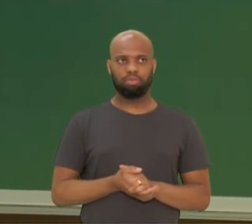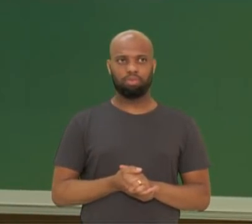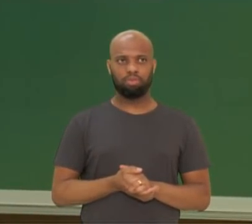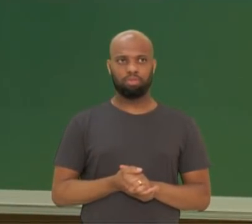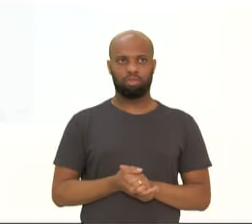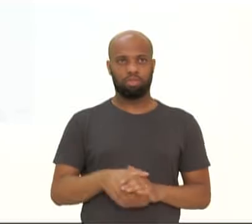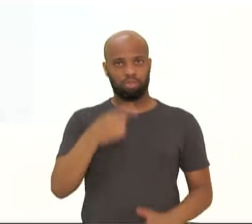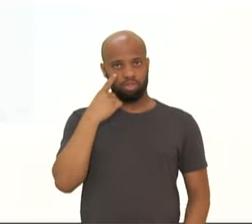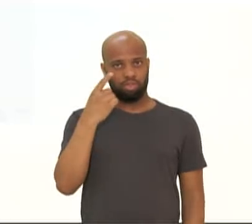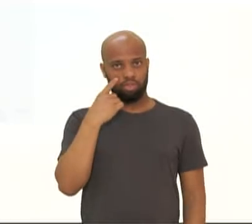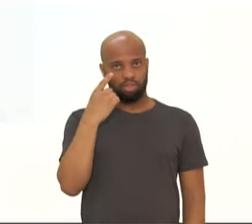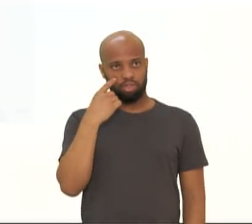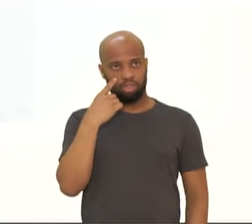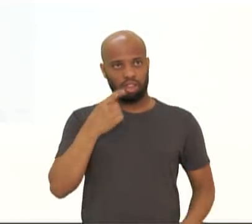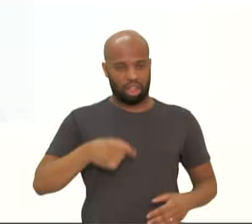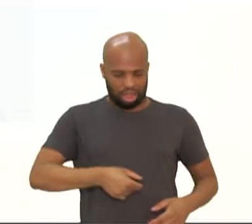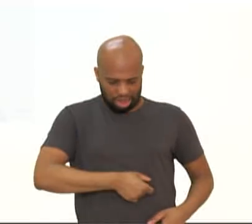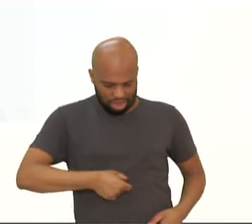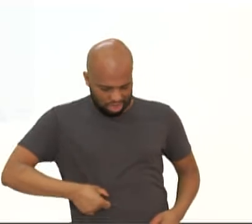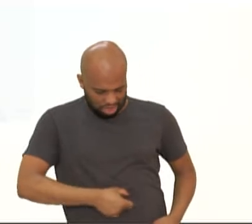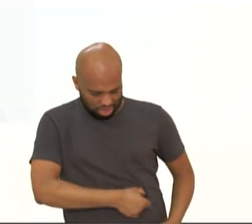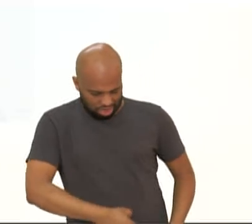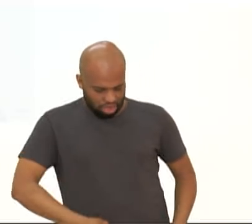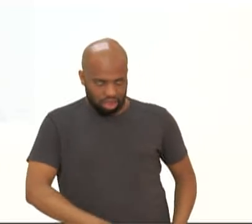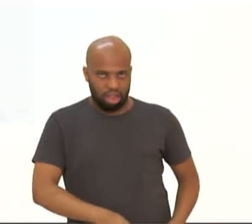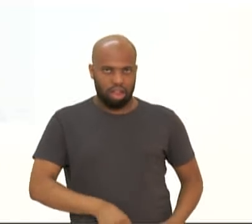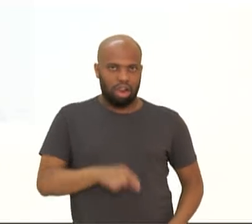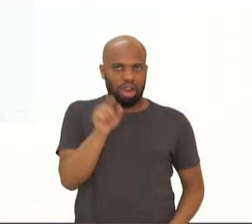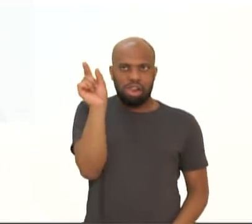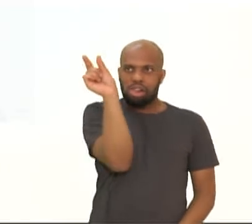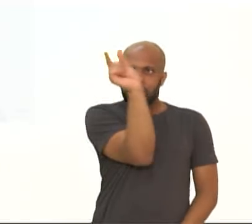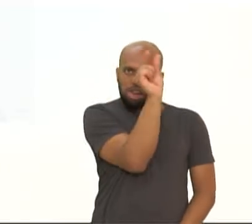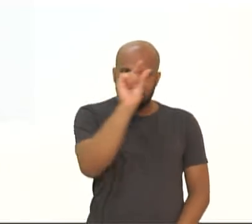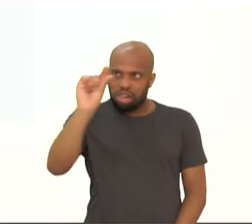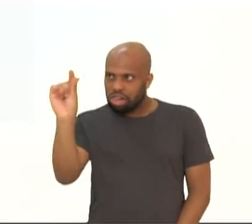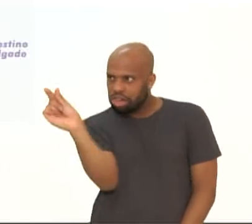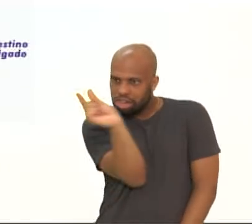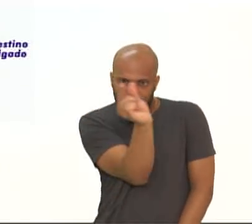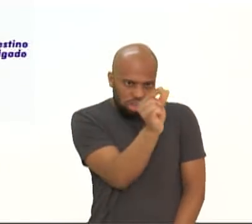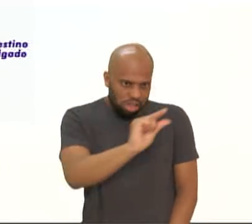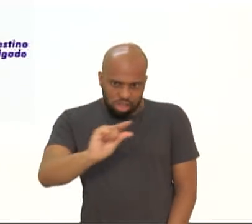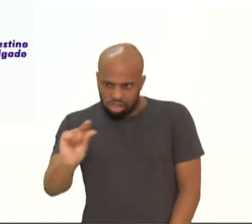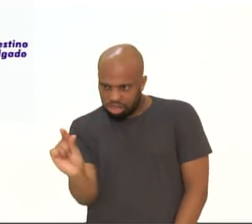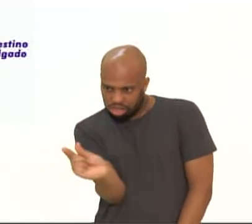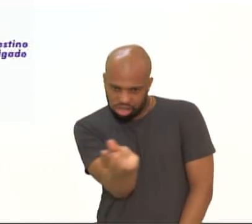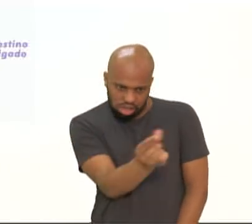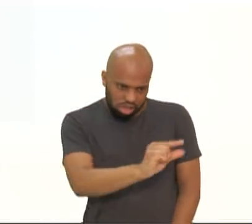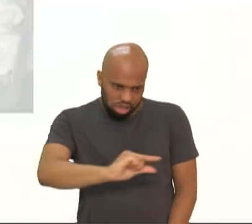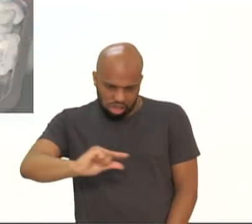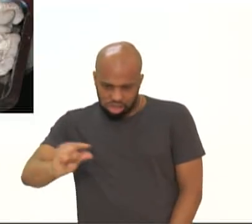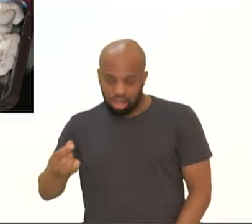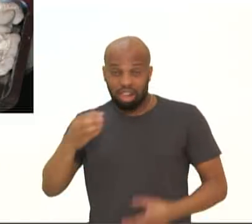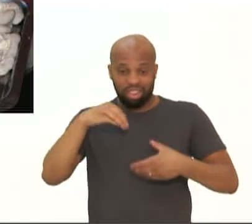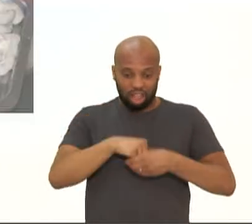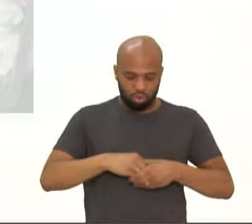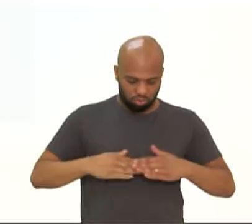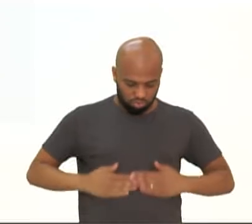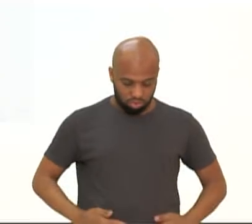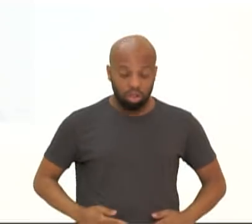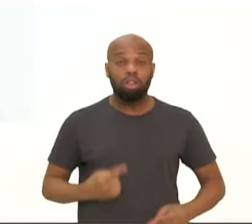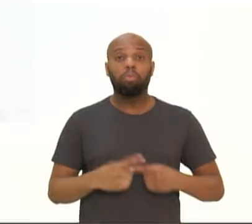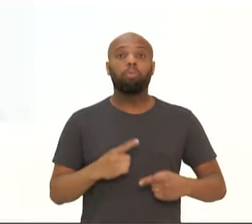olha só, então ele é bem comprido mesmo, né? Fica todo enroladão, dobrado ali no nosso abdômen, para quê? Para